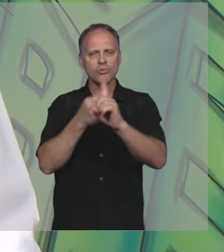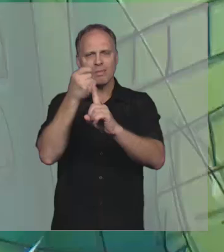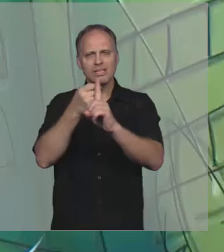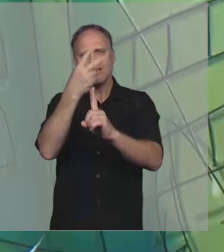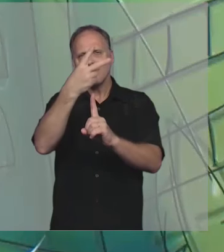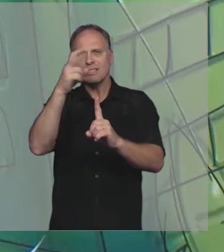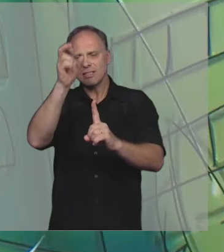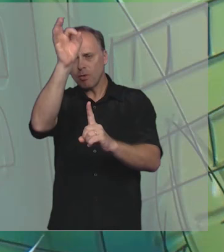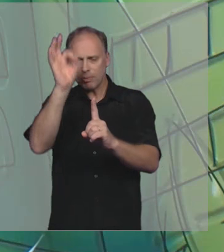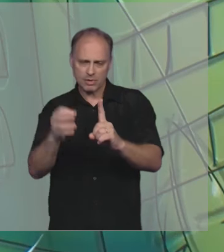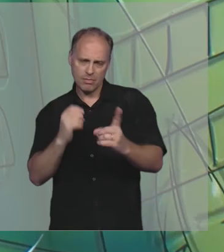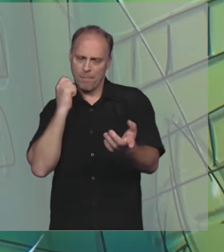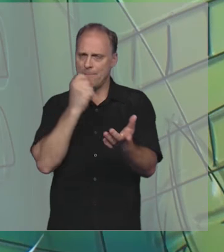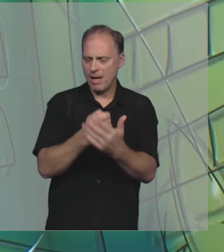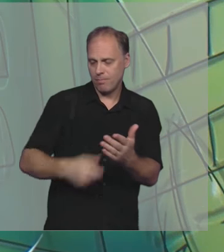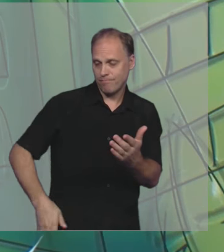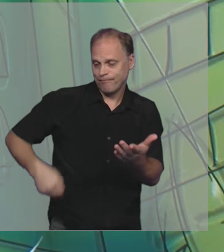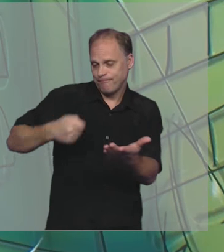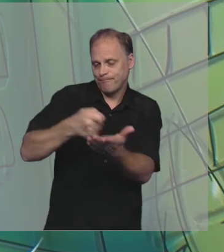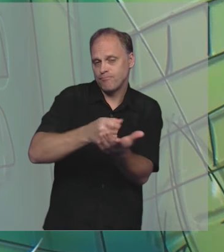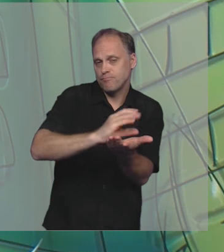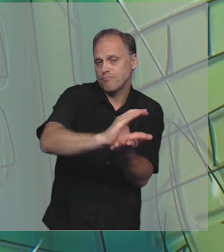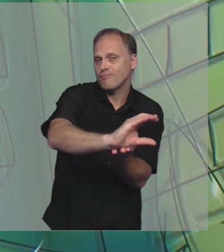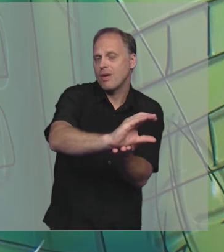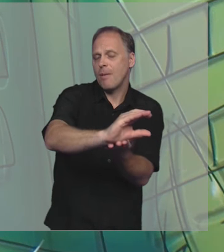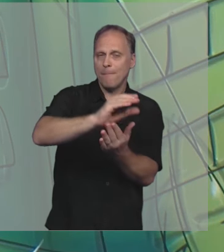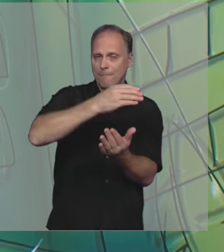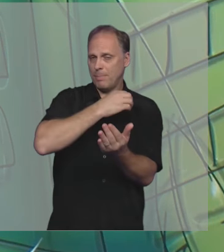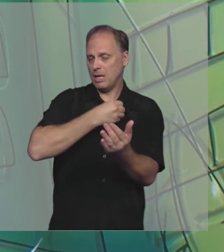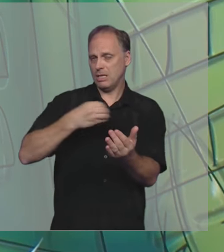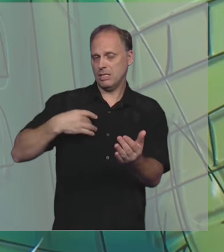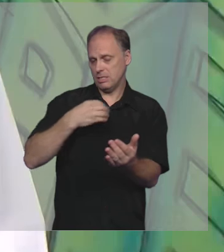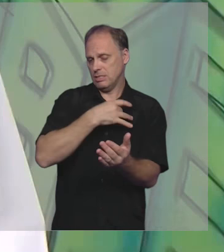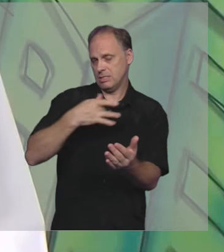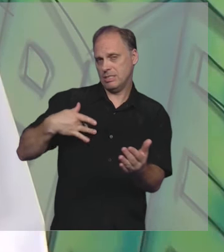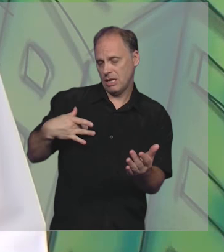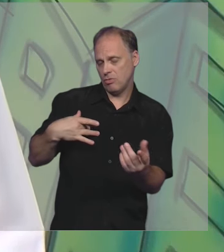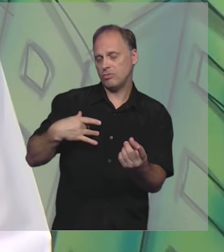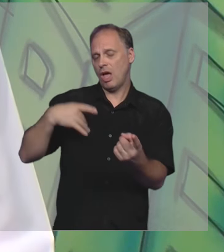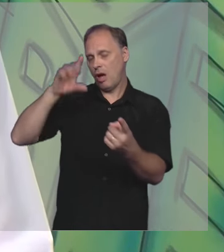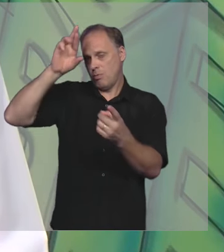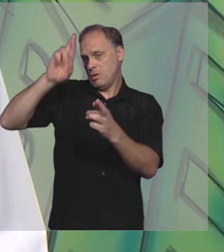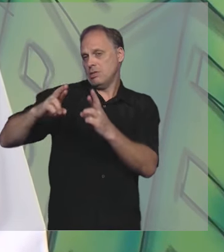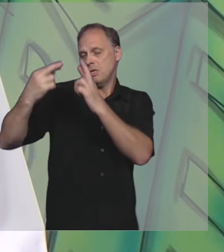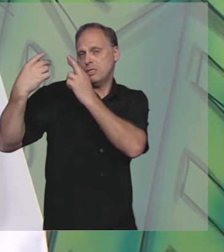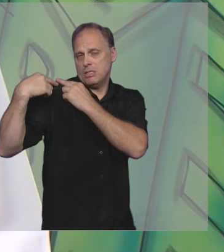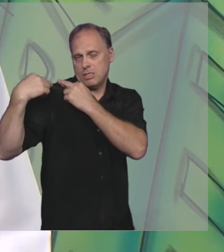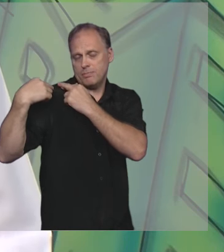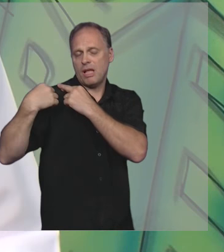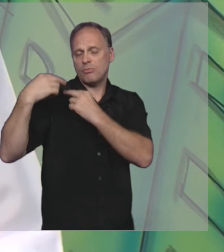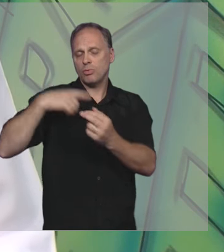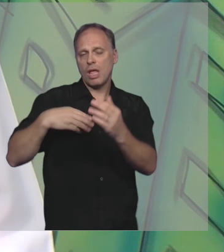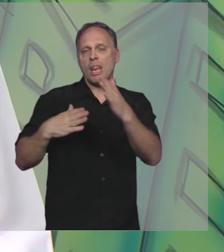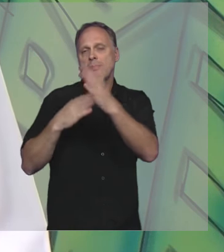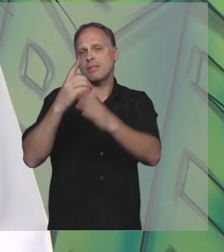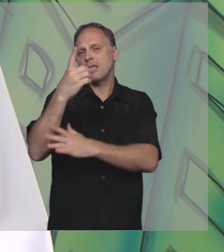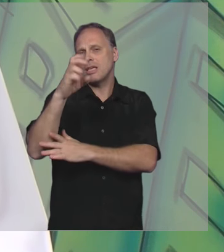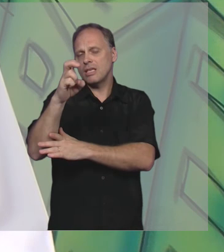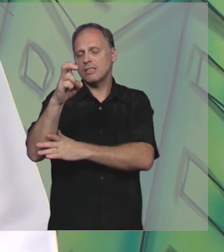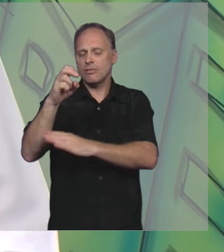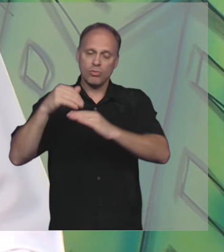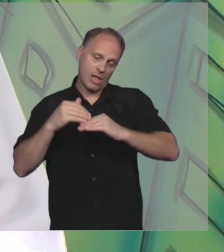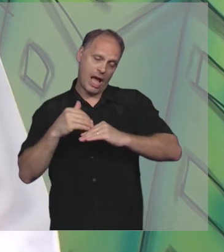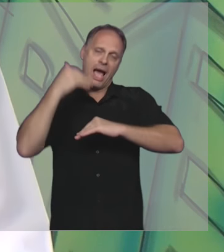de 25%, tendo uma receita, um dever de 15%, tu já passa às